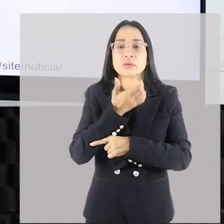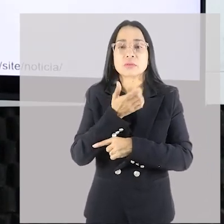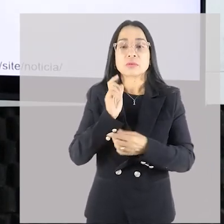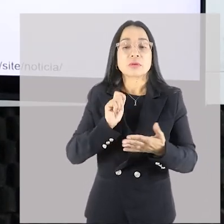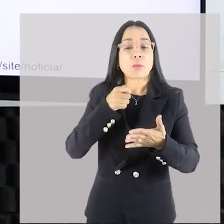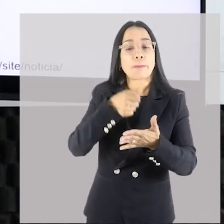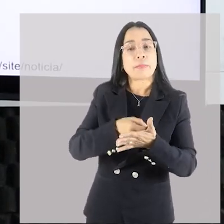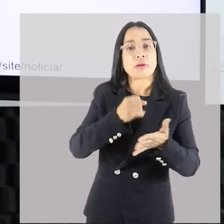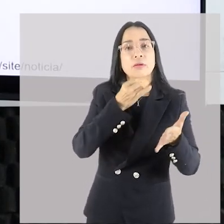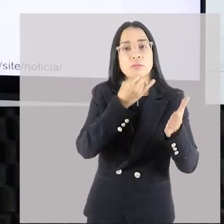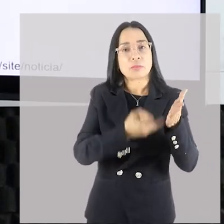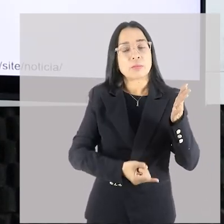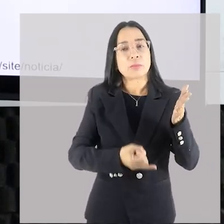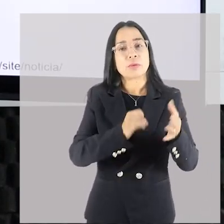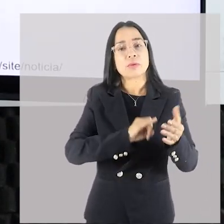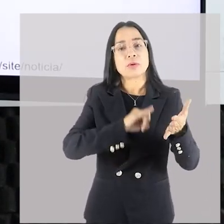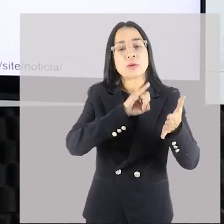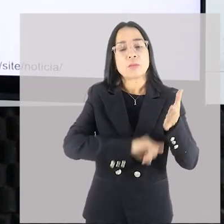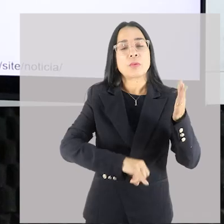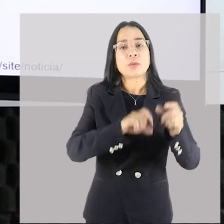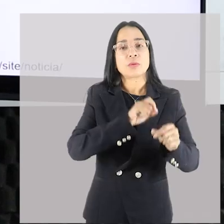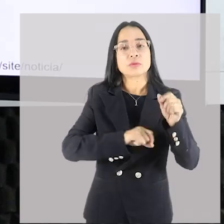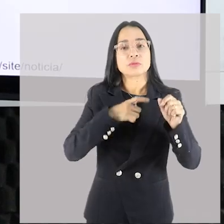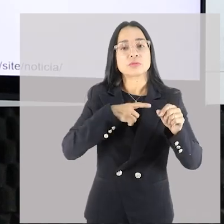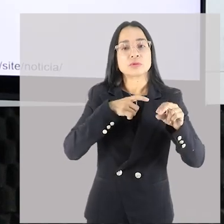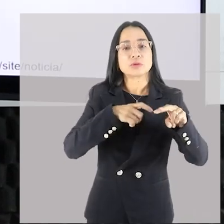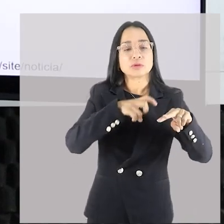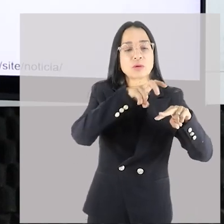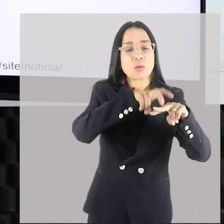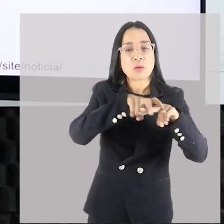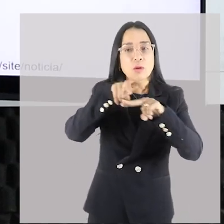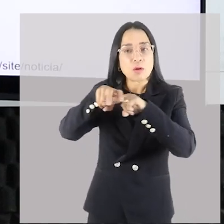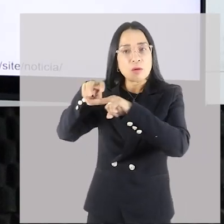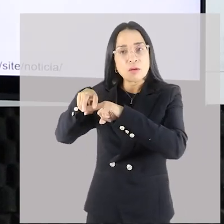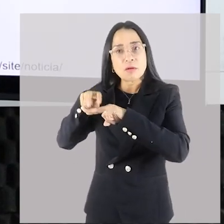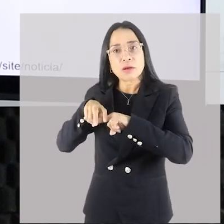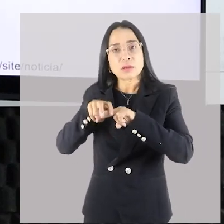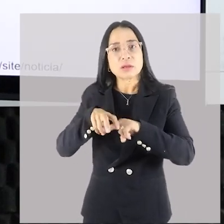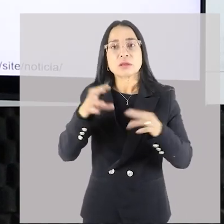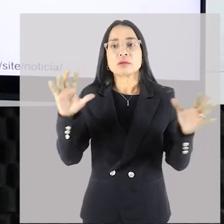não pagavam impostos, eles tinham cadeira cativa nos eventos que